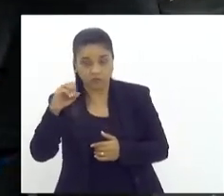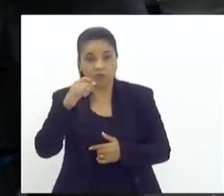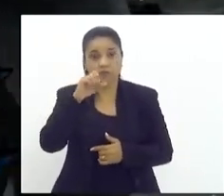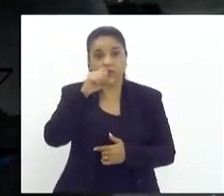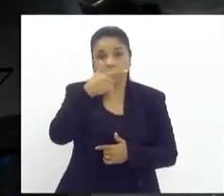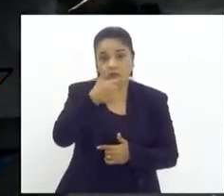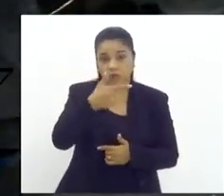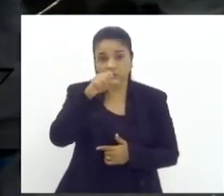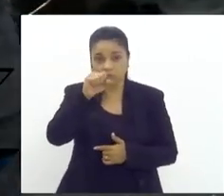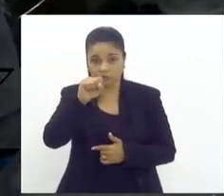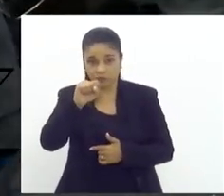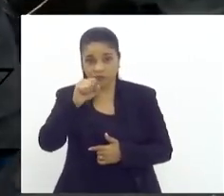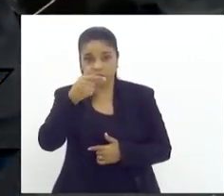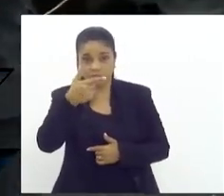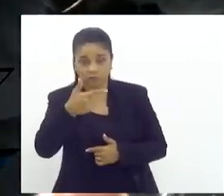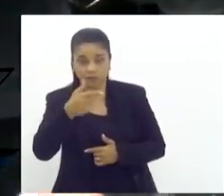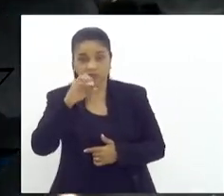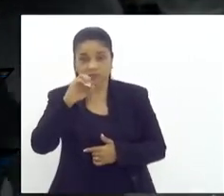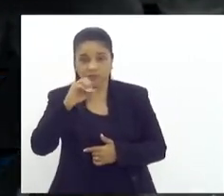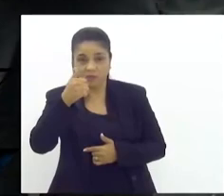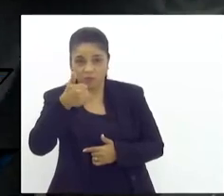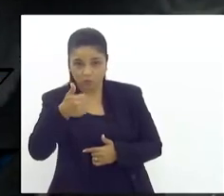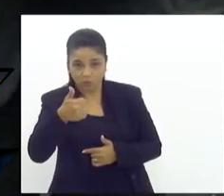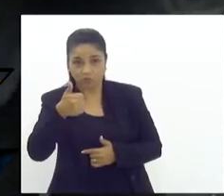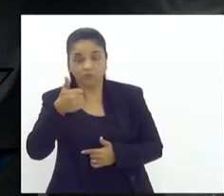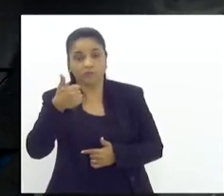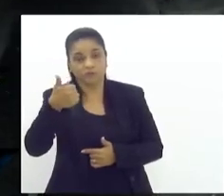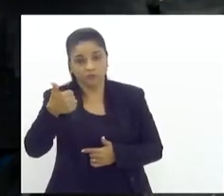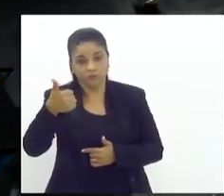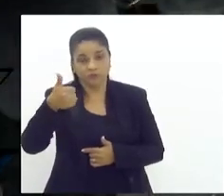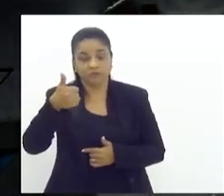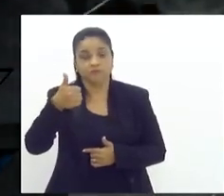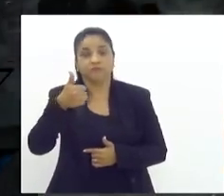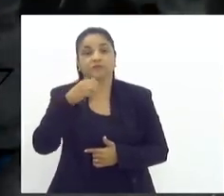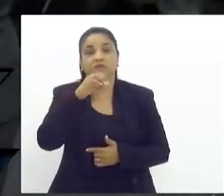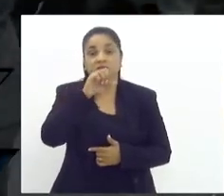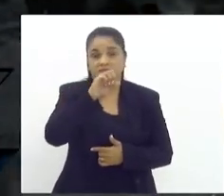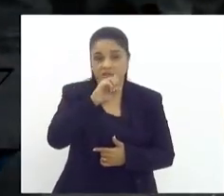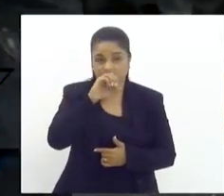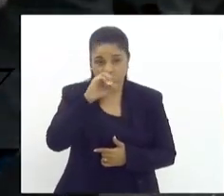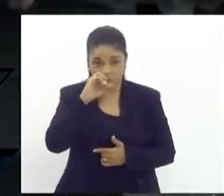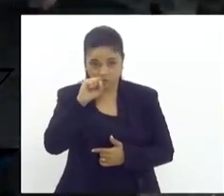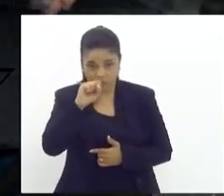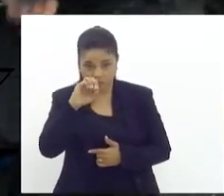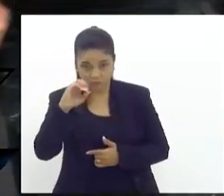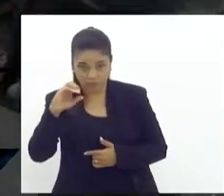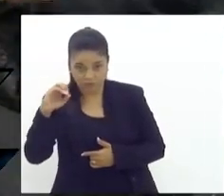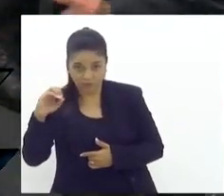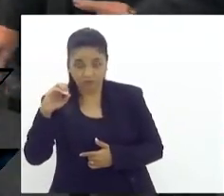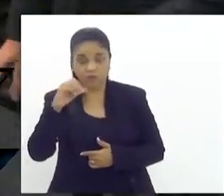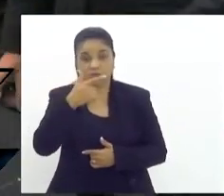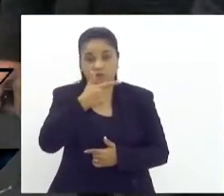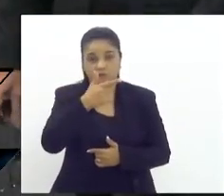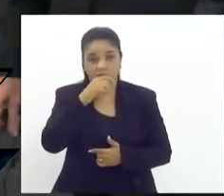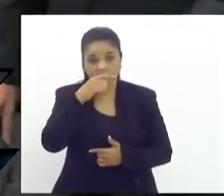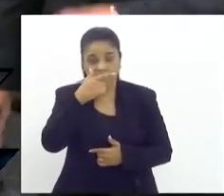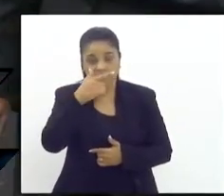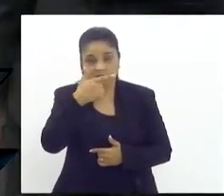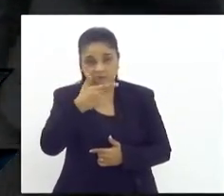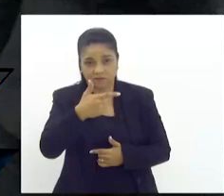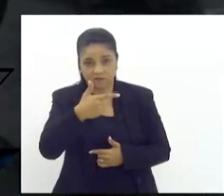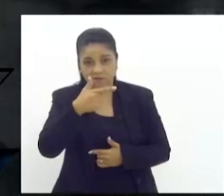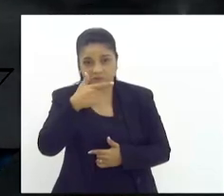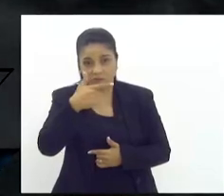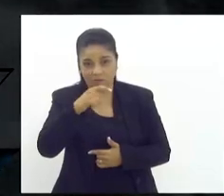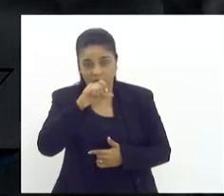8 2 0 1 19 repetindo 0800 2 8 2 0